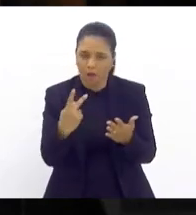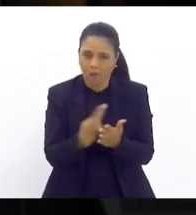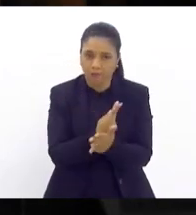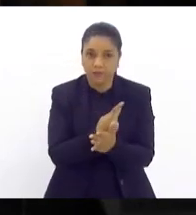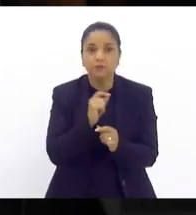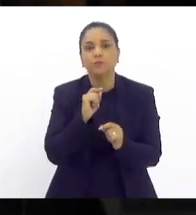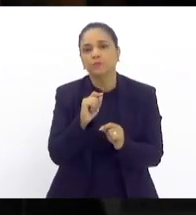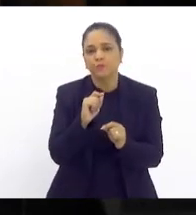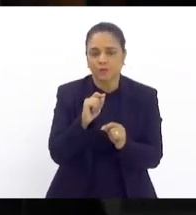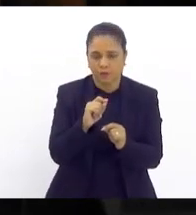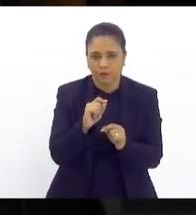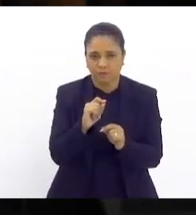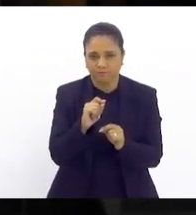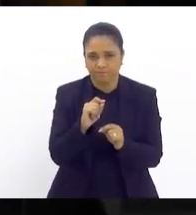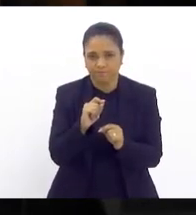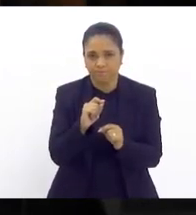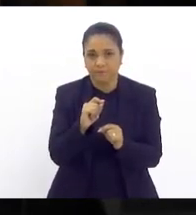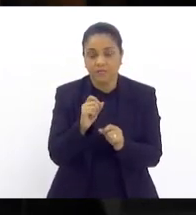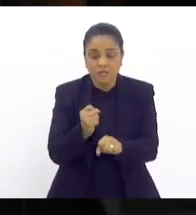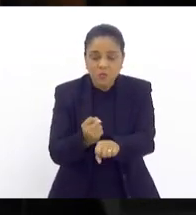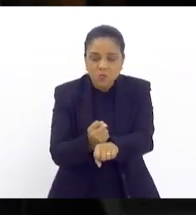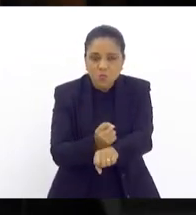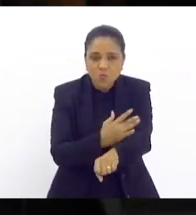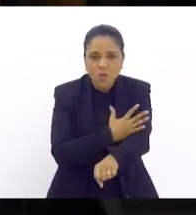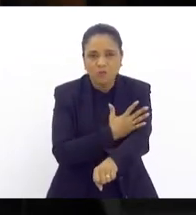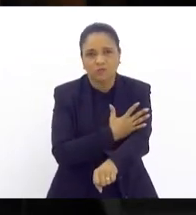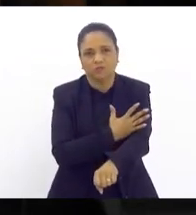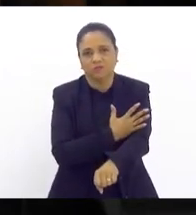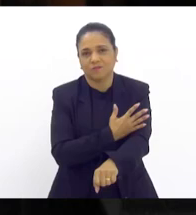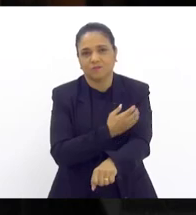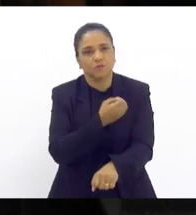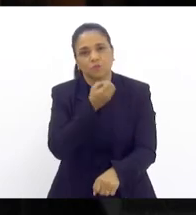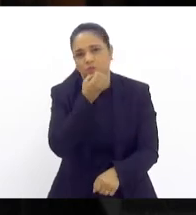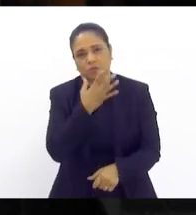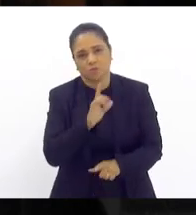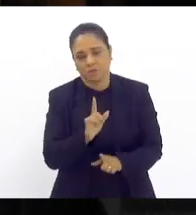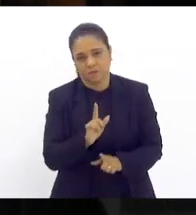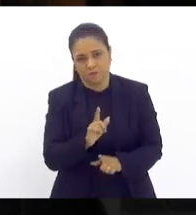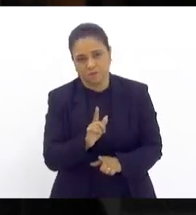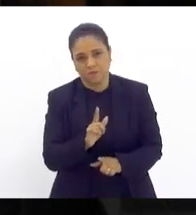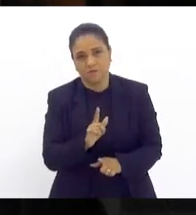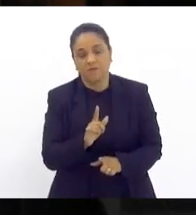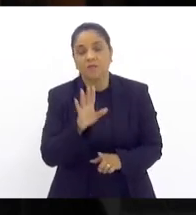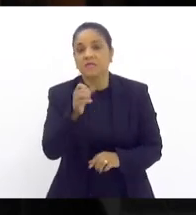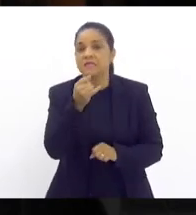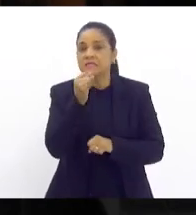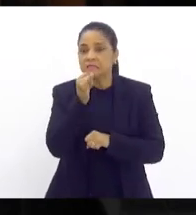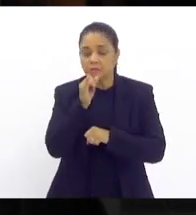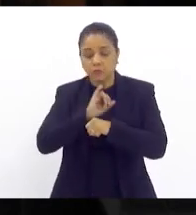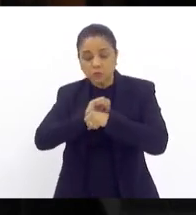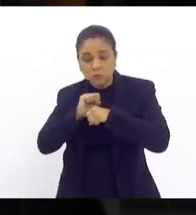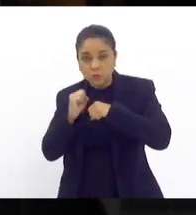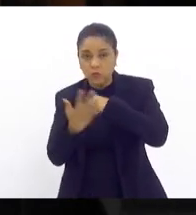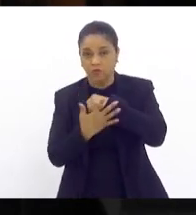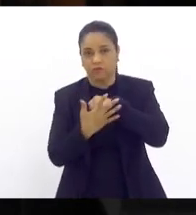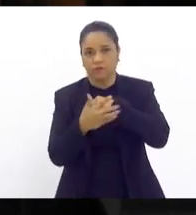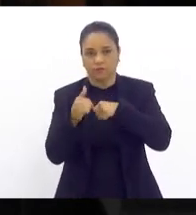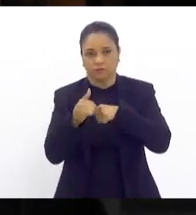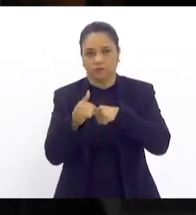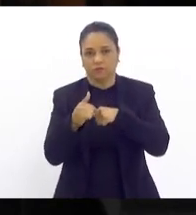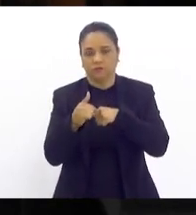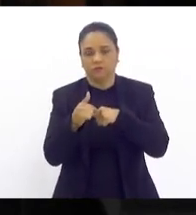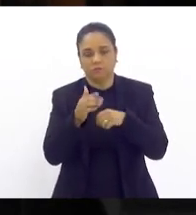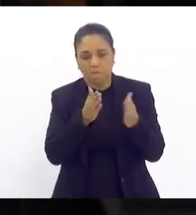de uma instabilidade emocional imensa na covid tudo isso se agravou muito